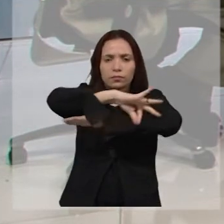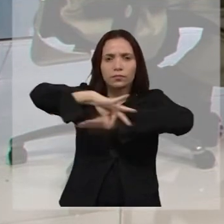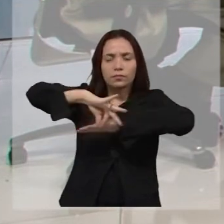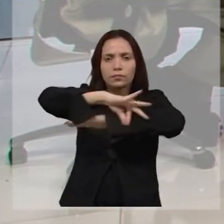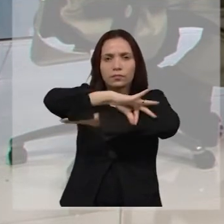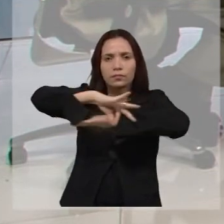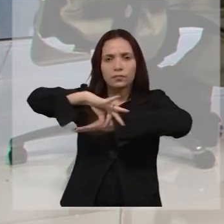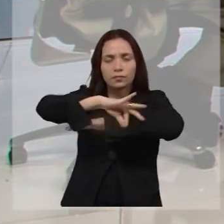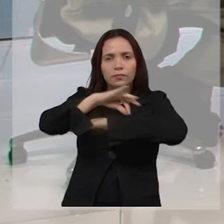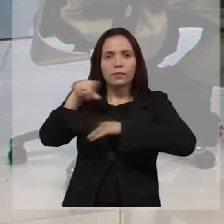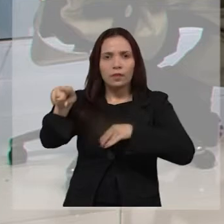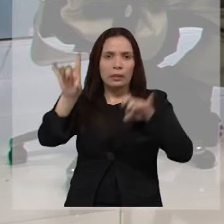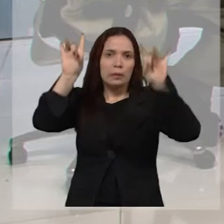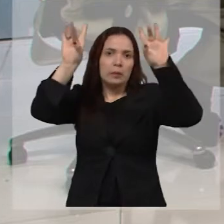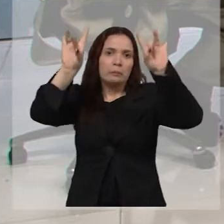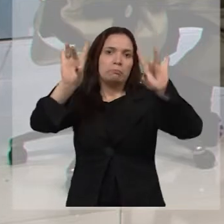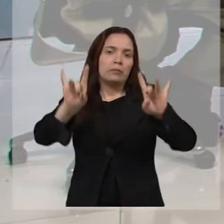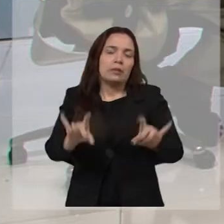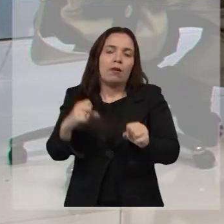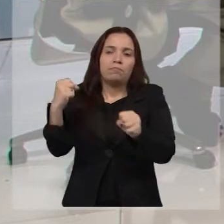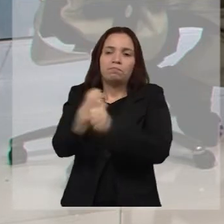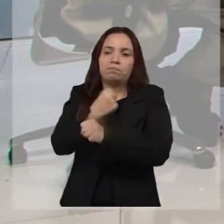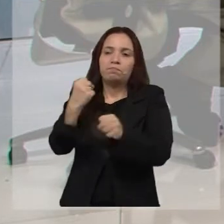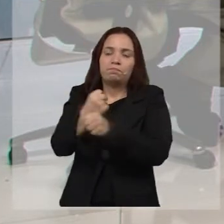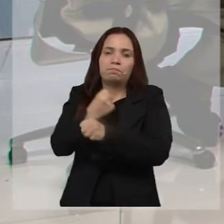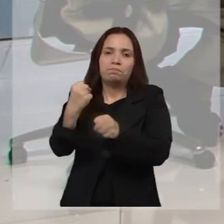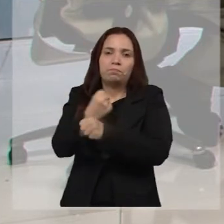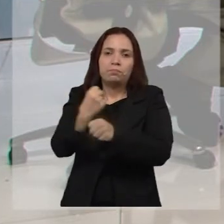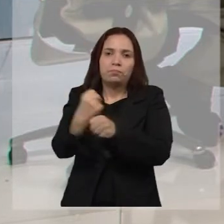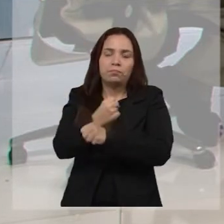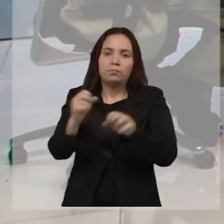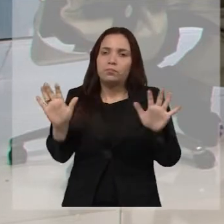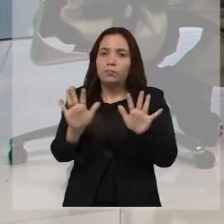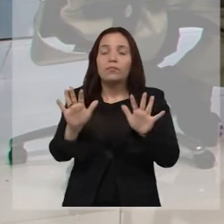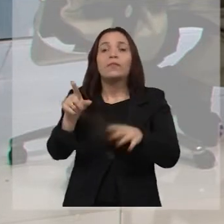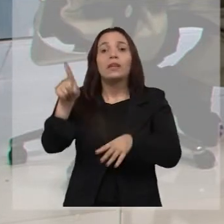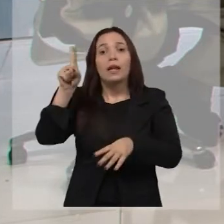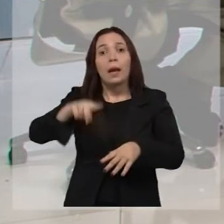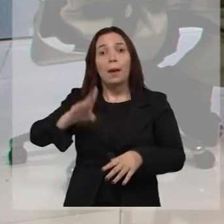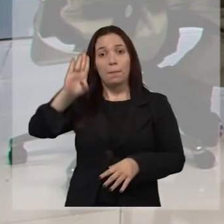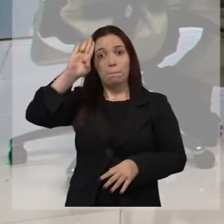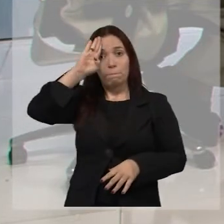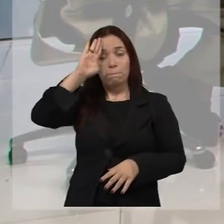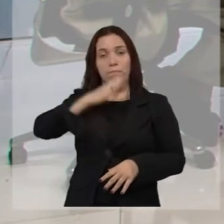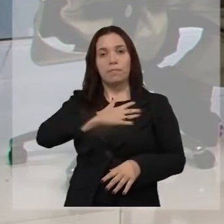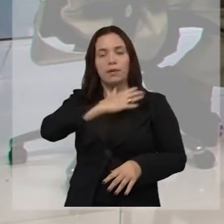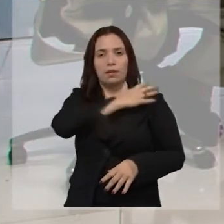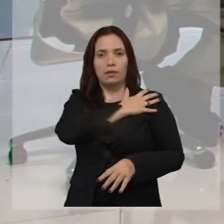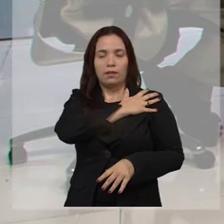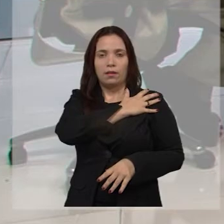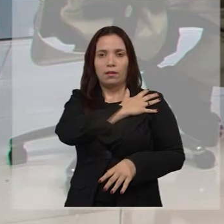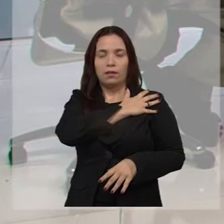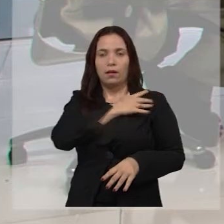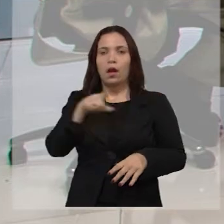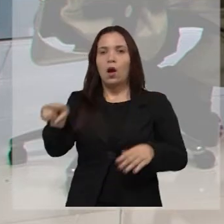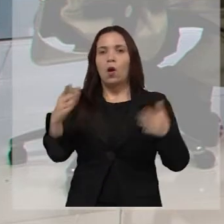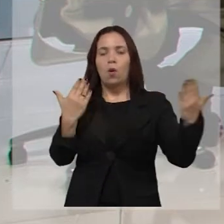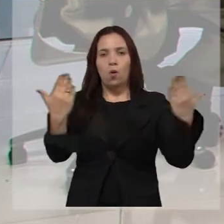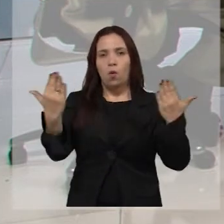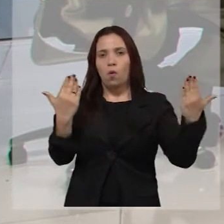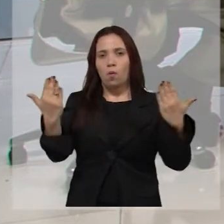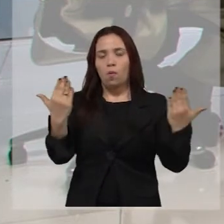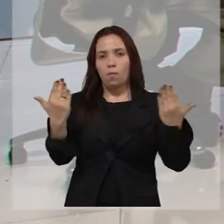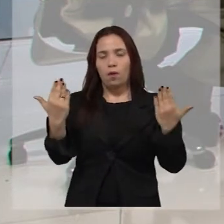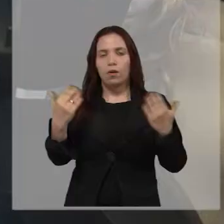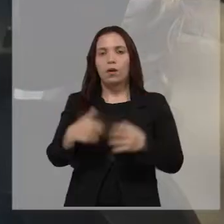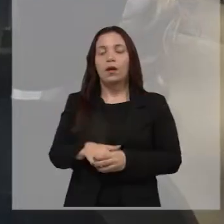Imelda não é especial, não foi feita para uma estrutura... Foi feita para uma estrutura militar. Comum, como os outros. Aí não, vocês